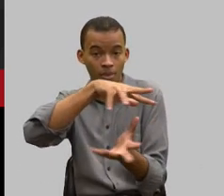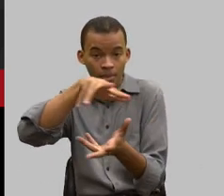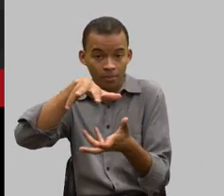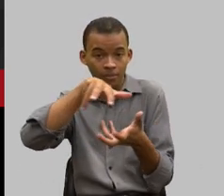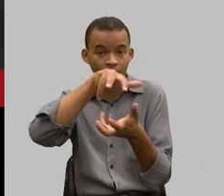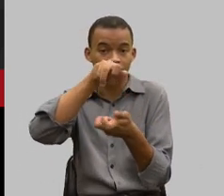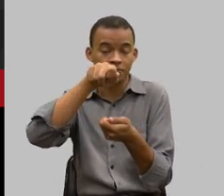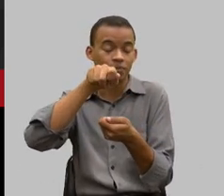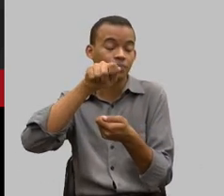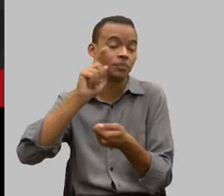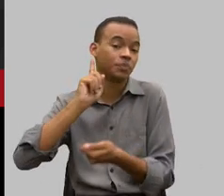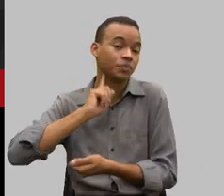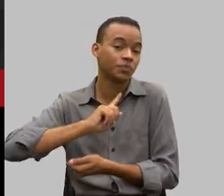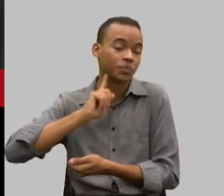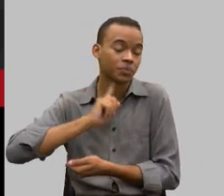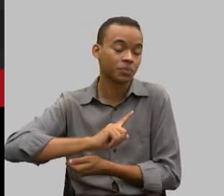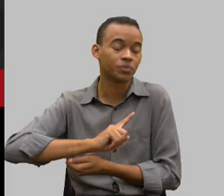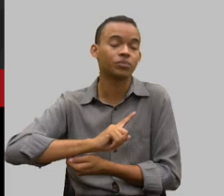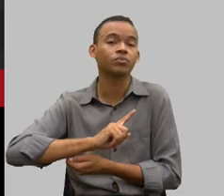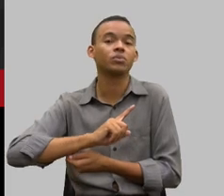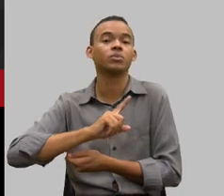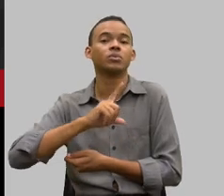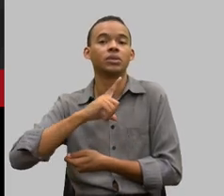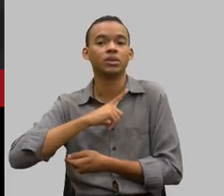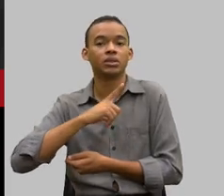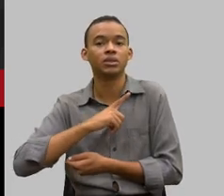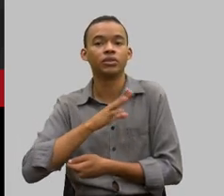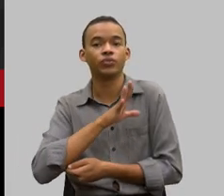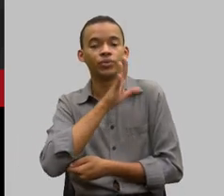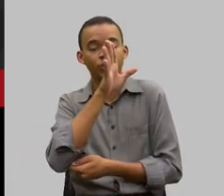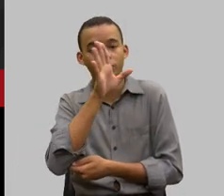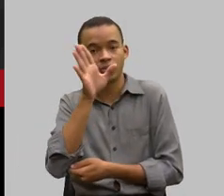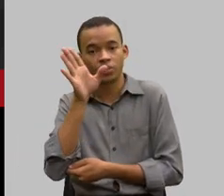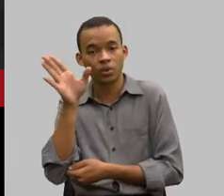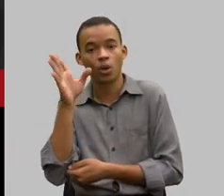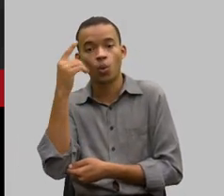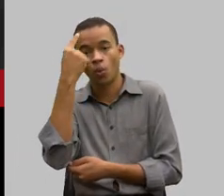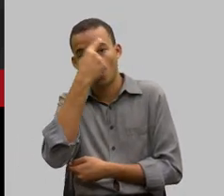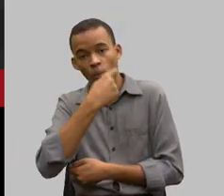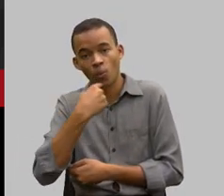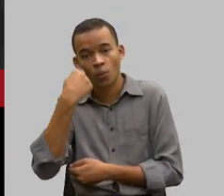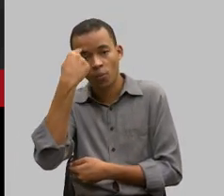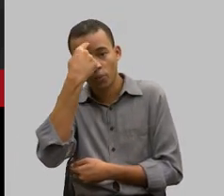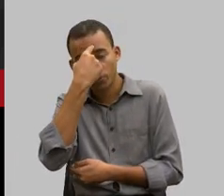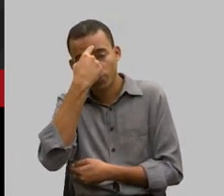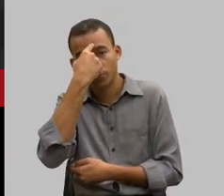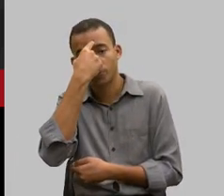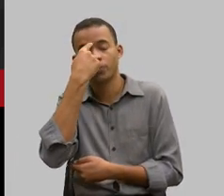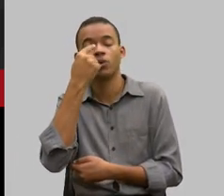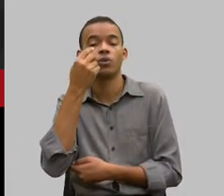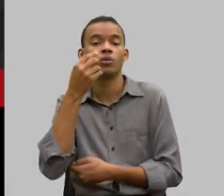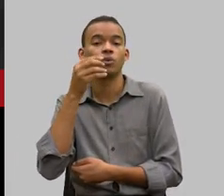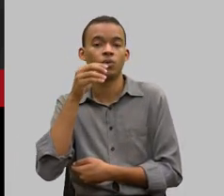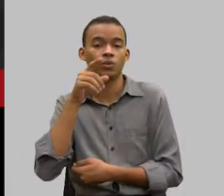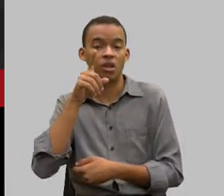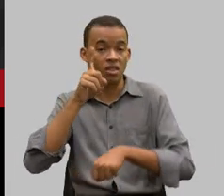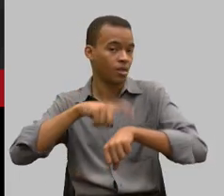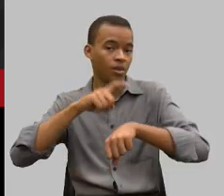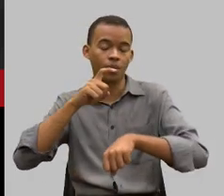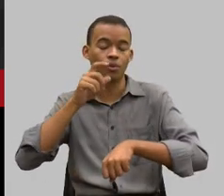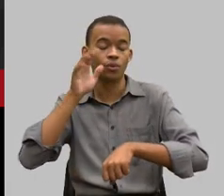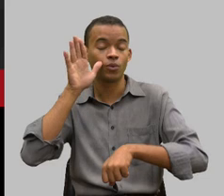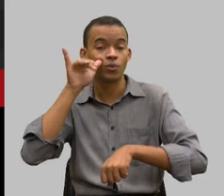circula o interior do Estado por uma hora ao vivo falando de festividades e características de cidades do interior do